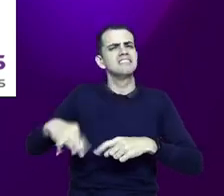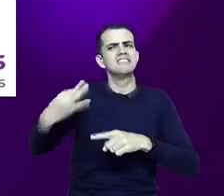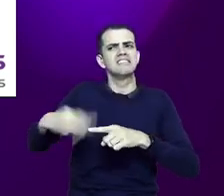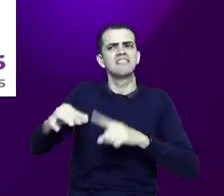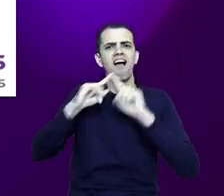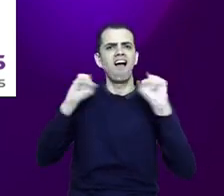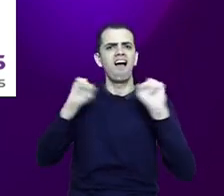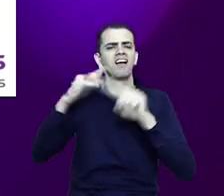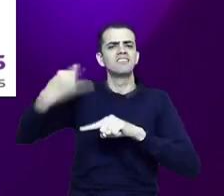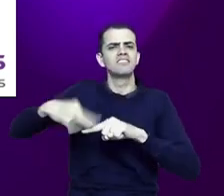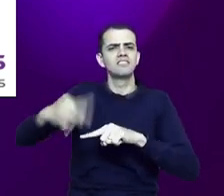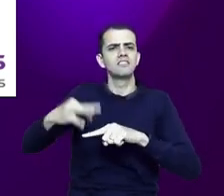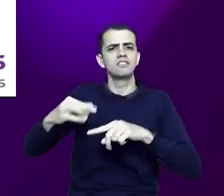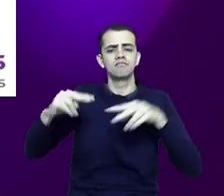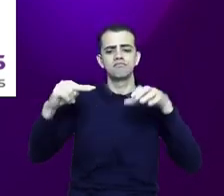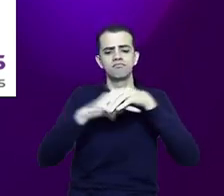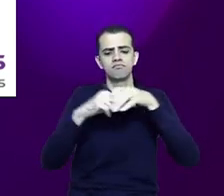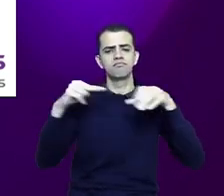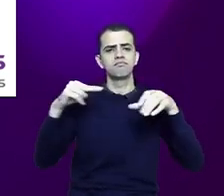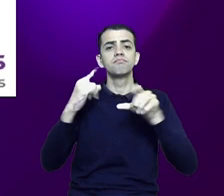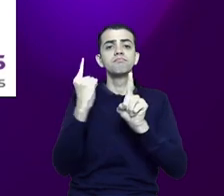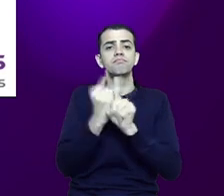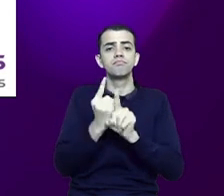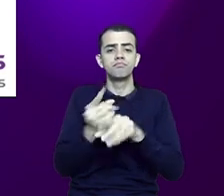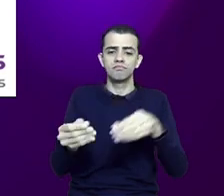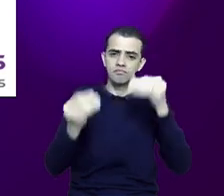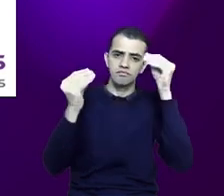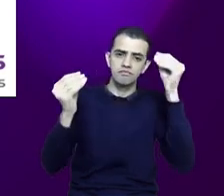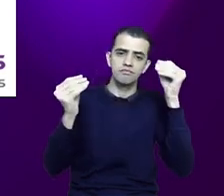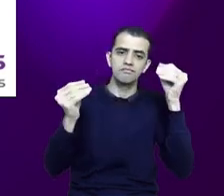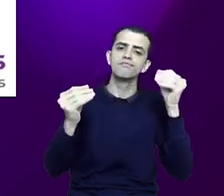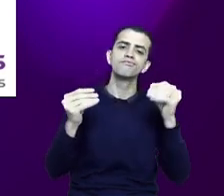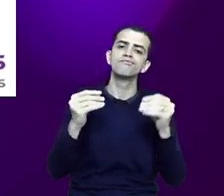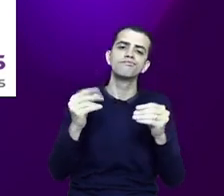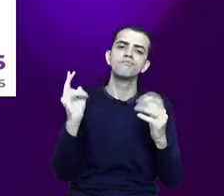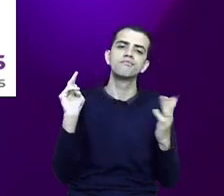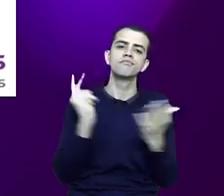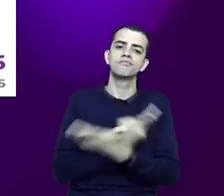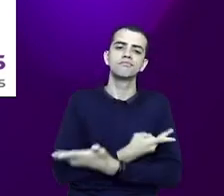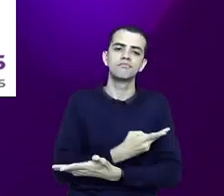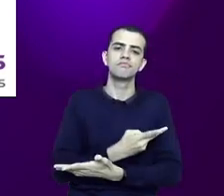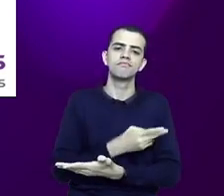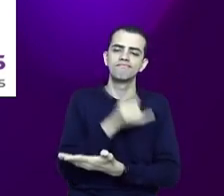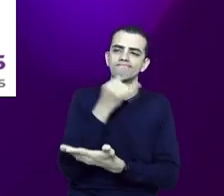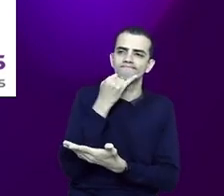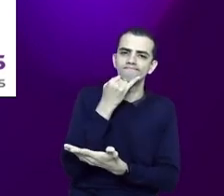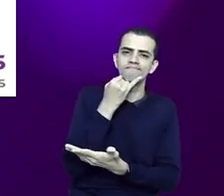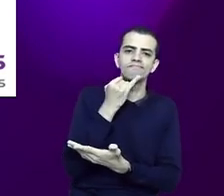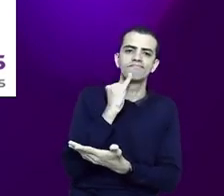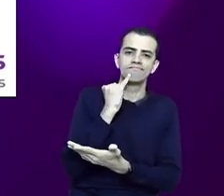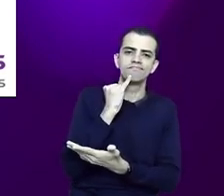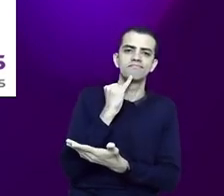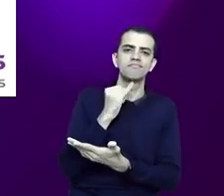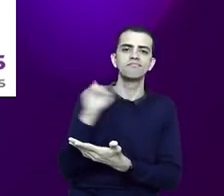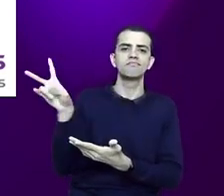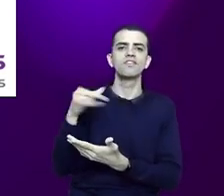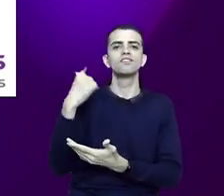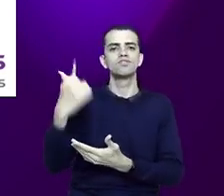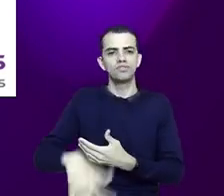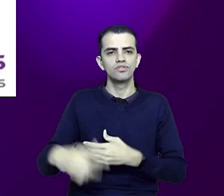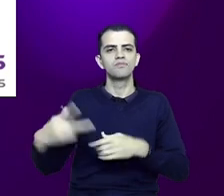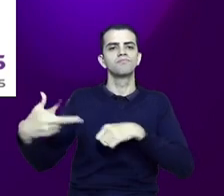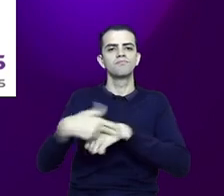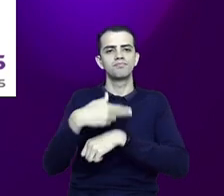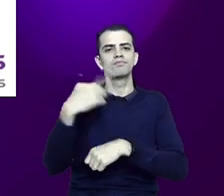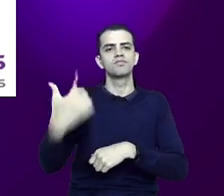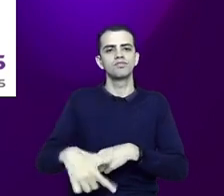foi fazer uma tomografia pós-operatória, a gente encontrou essa imagem que é extremamente infeliz, né? Precisou ser operado esse paciente.